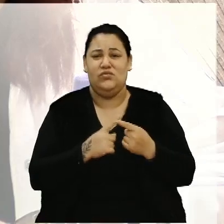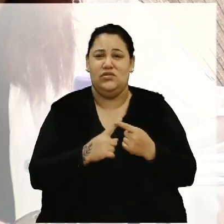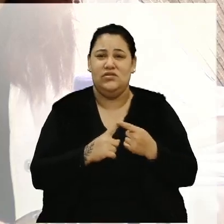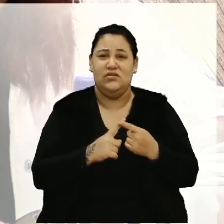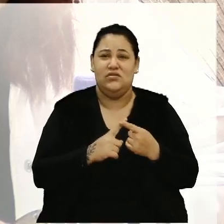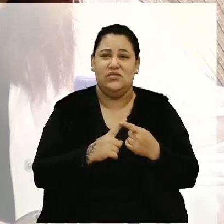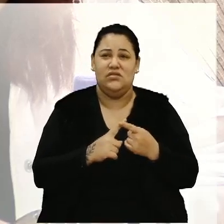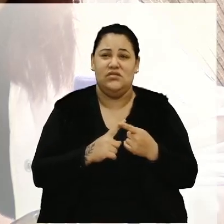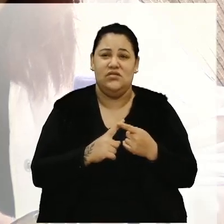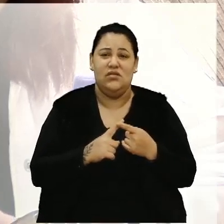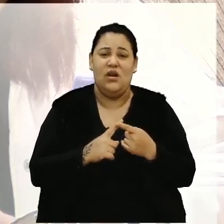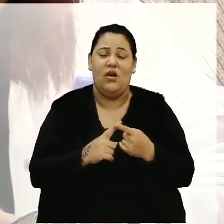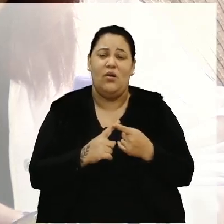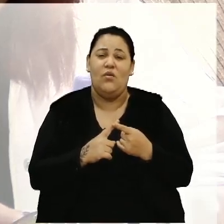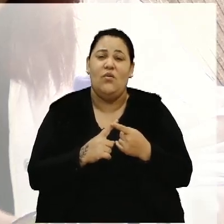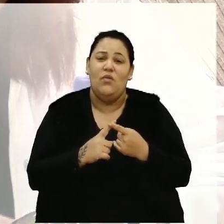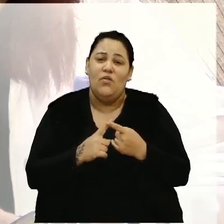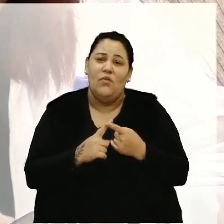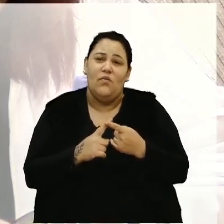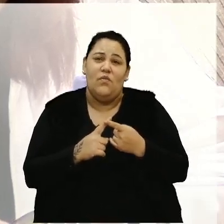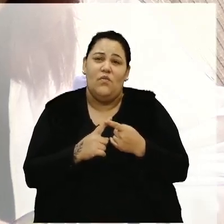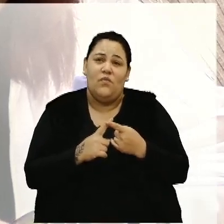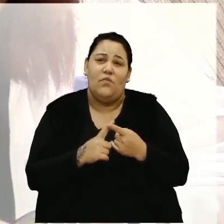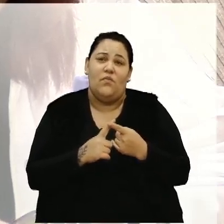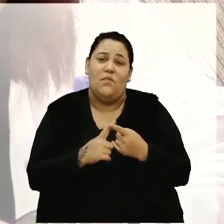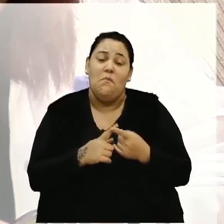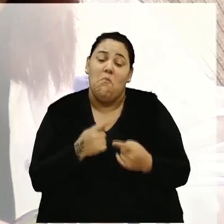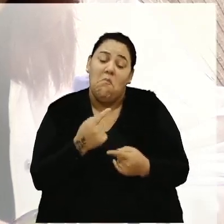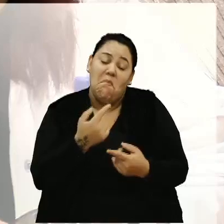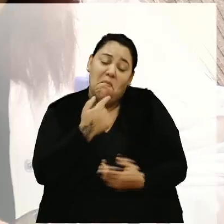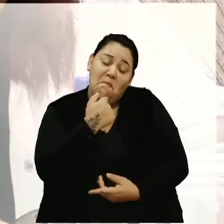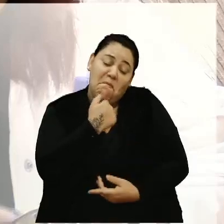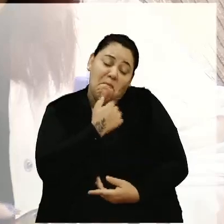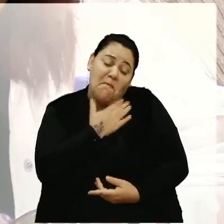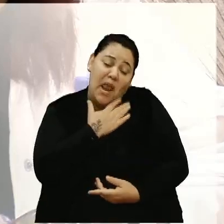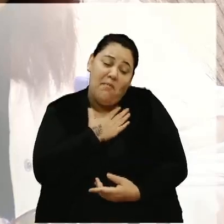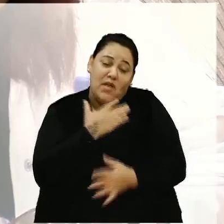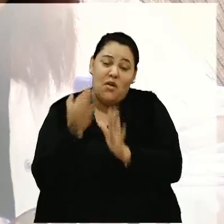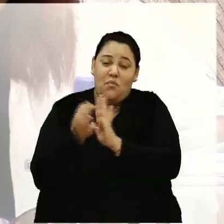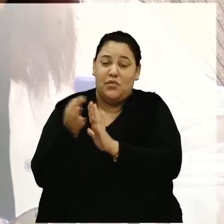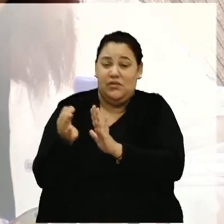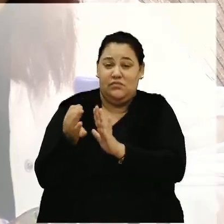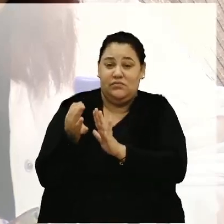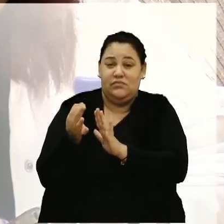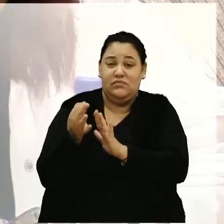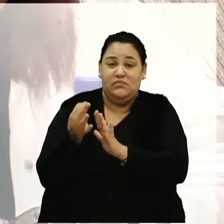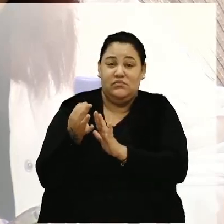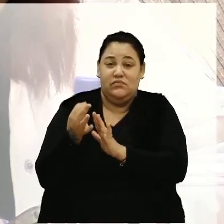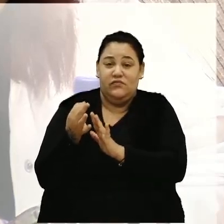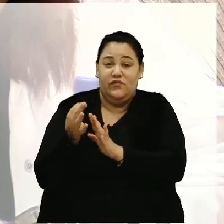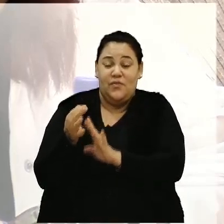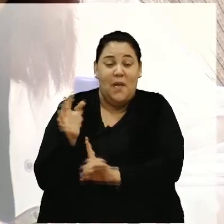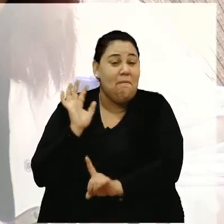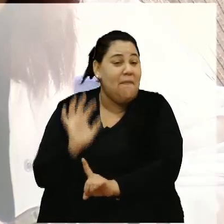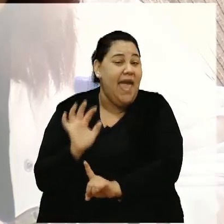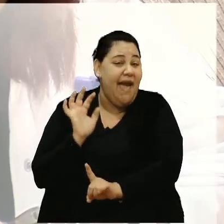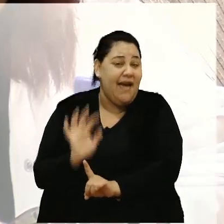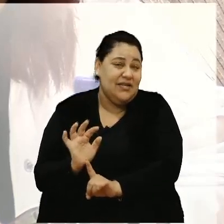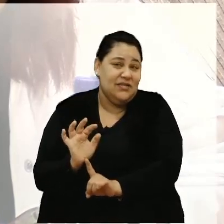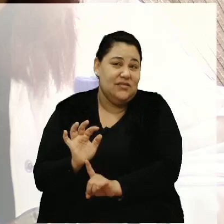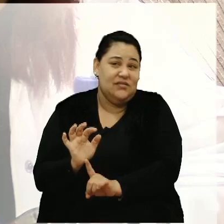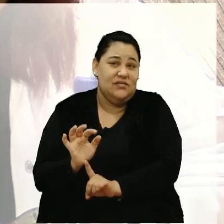ter ameaçado, né? Porque para mim foi uma ameaça de quem assumir a prefeitura, né? No caso, se for o